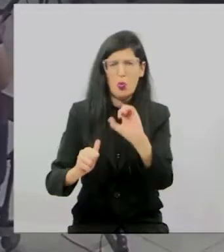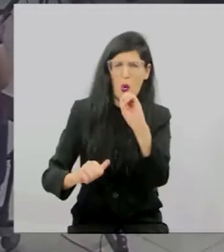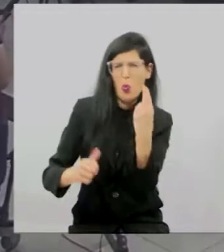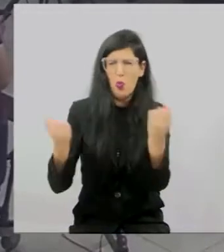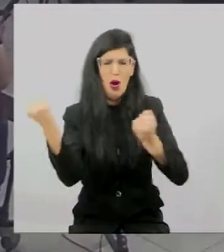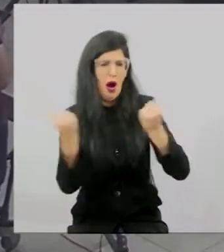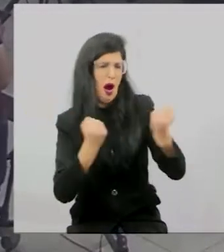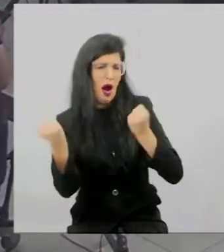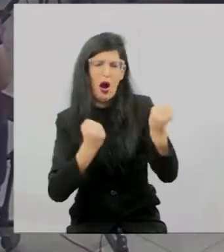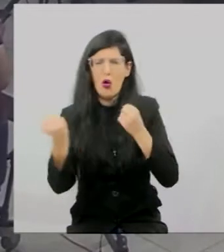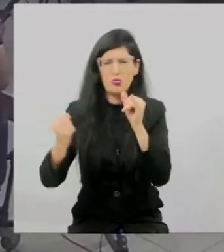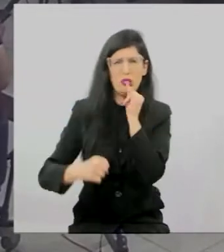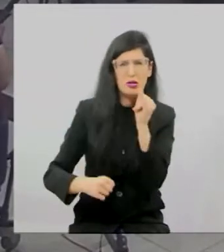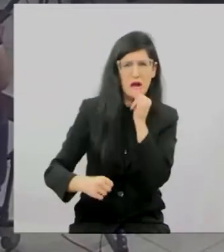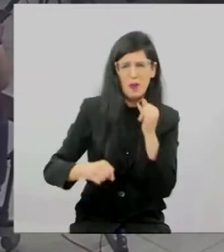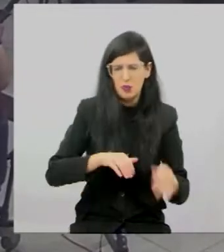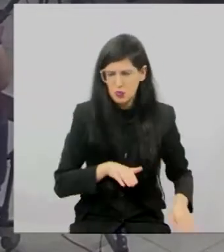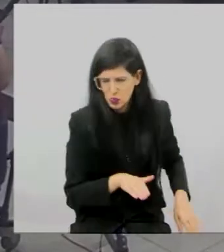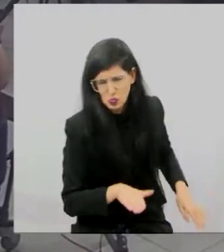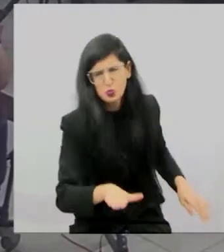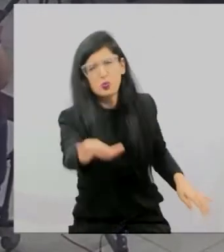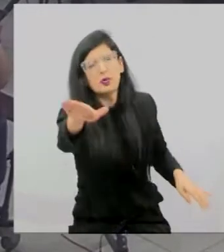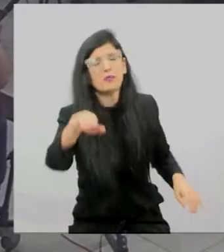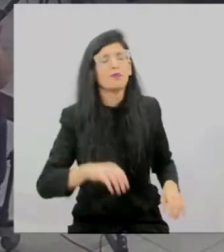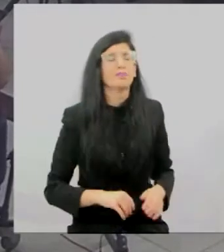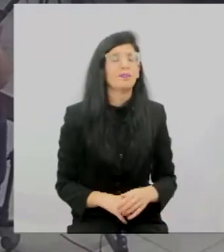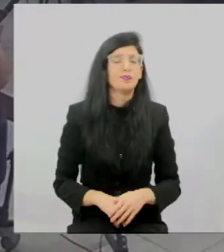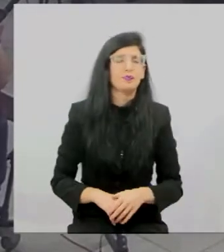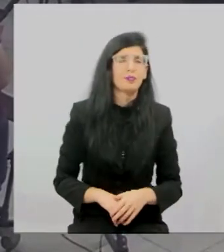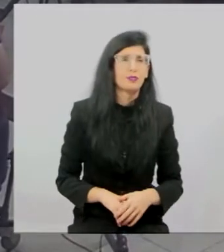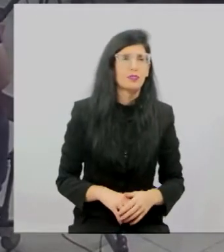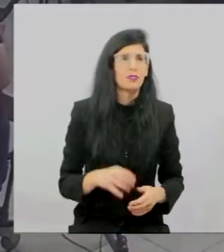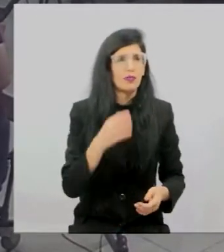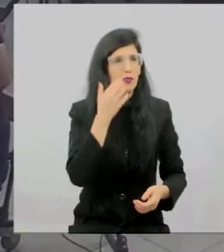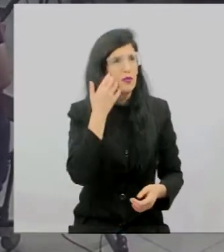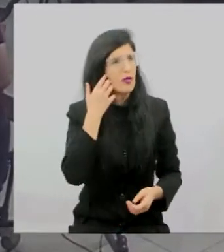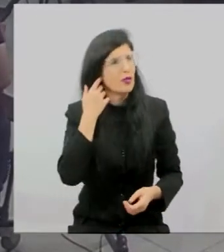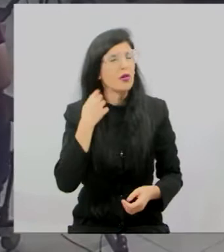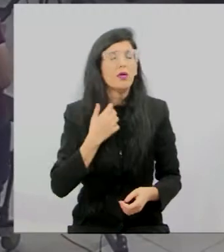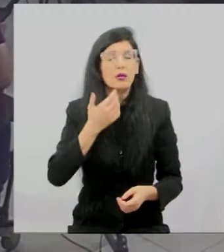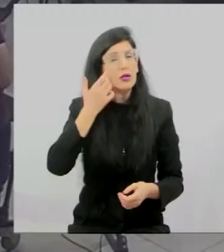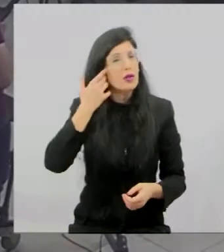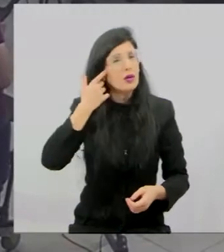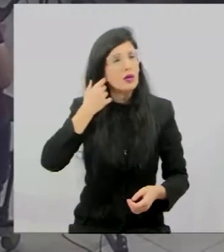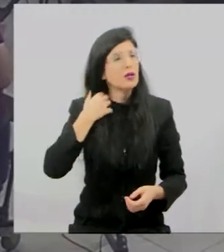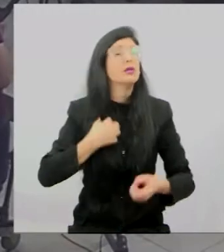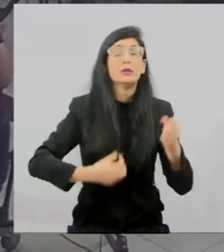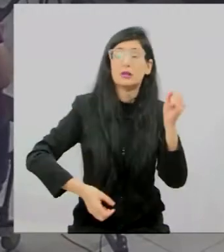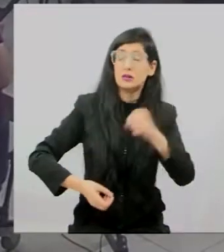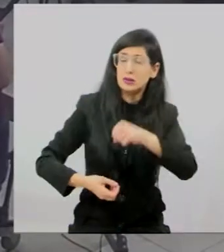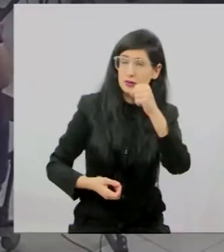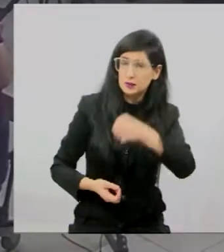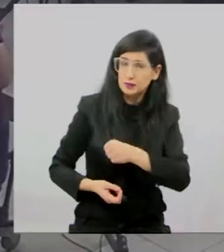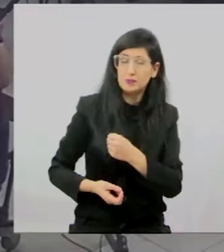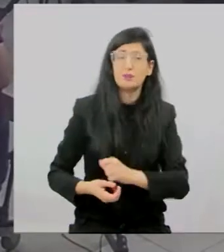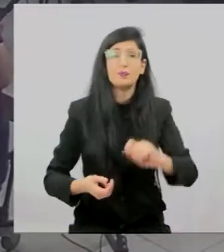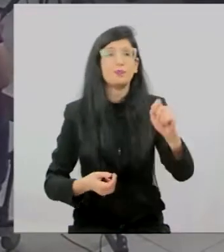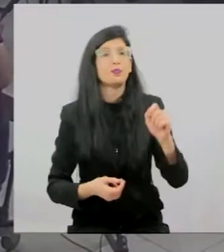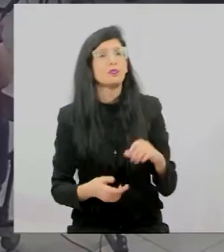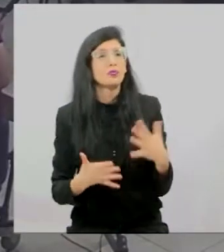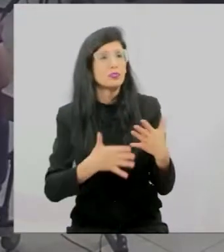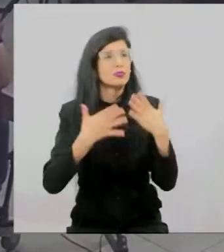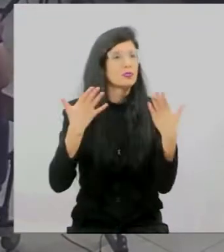aqui. Então, houve essa abertura a nível de discussão pública, análise pública,